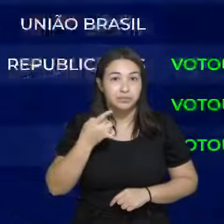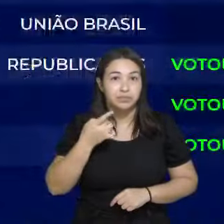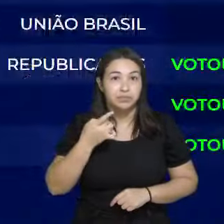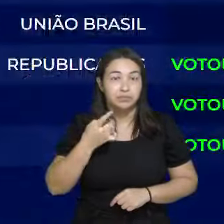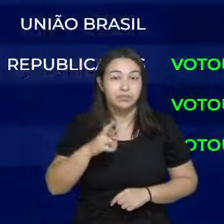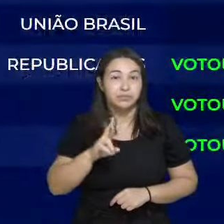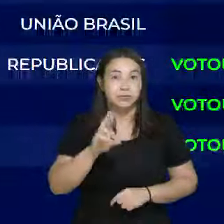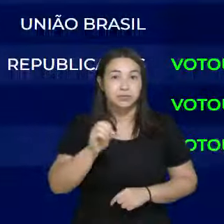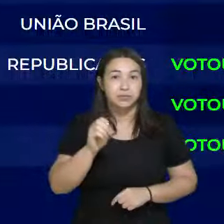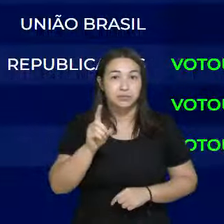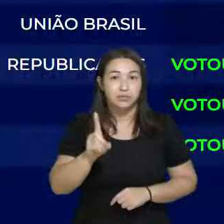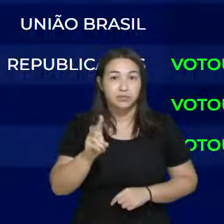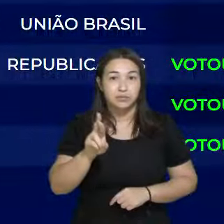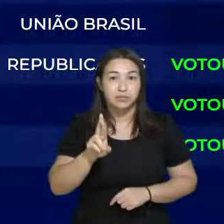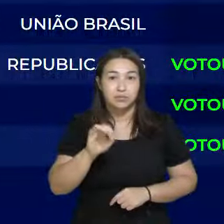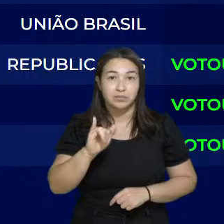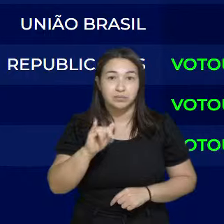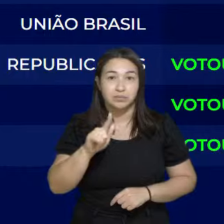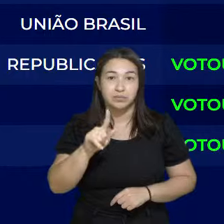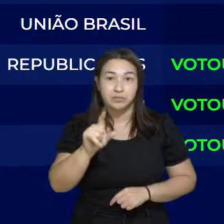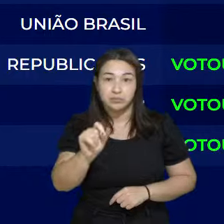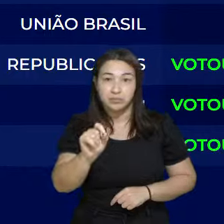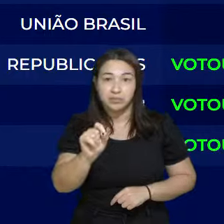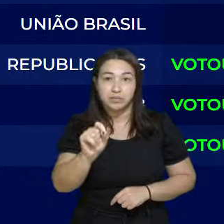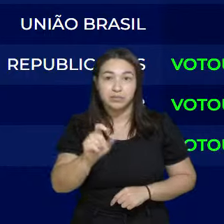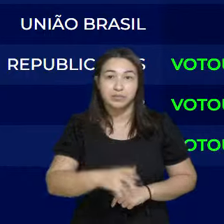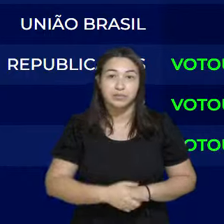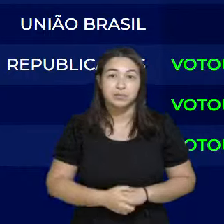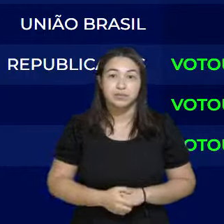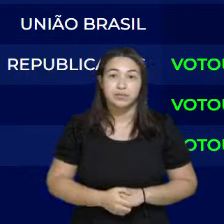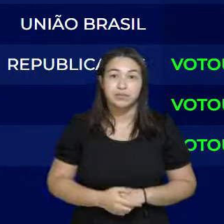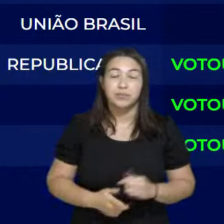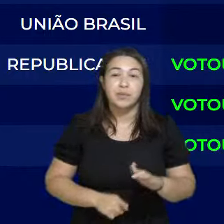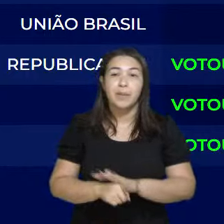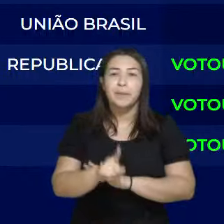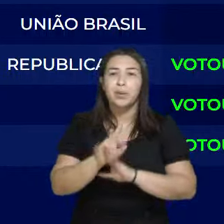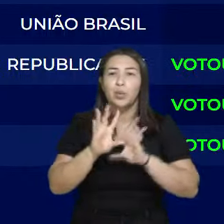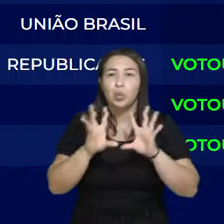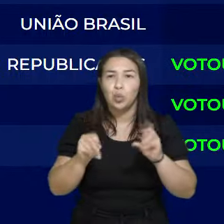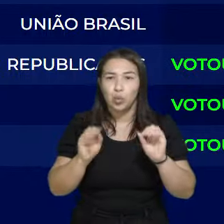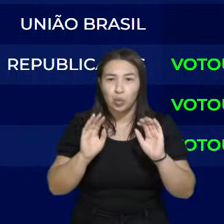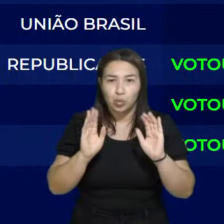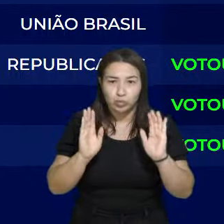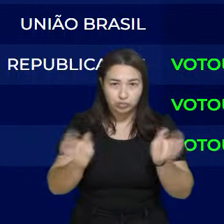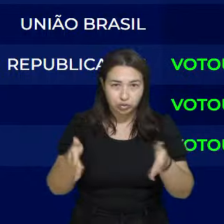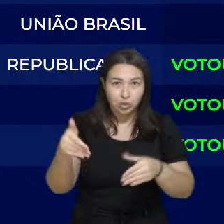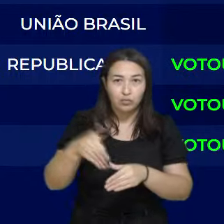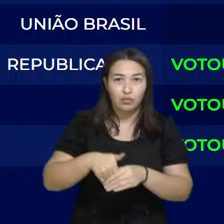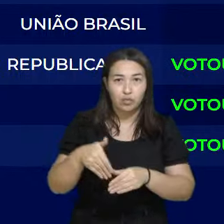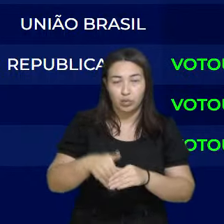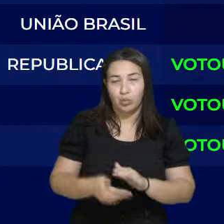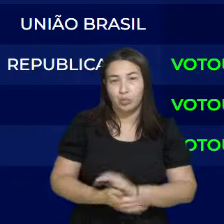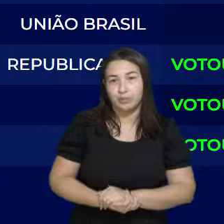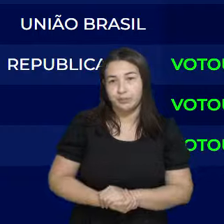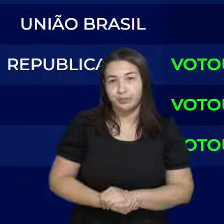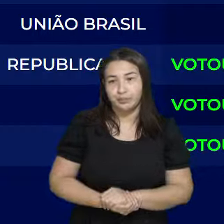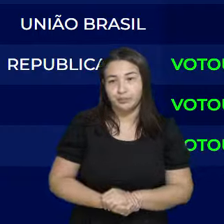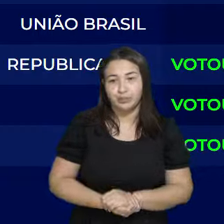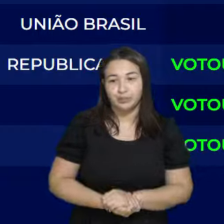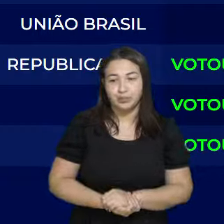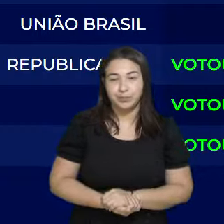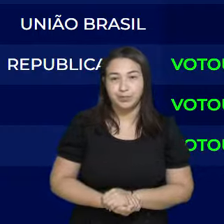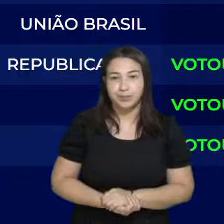votar? Deputado Rodrigo Minotto, consulto os senhores deputados se deseja exercer seu direito de voto.